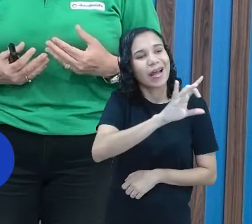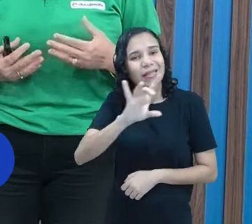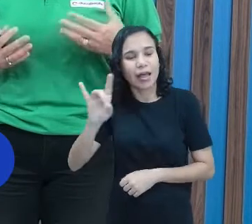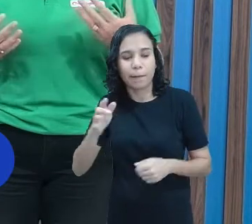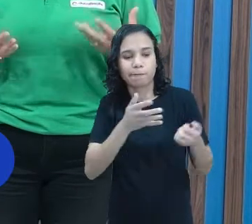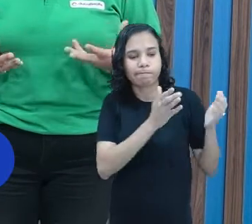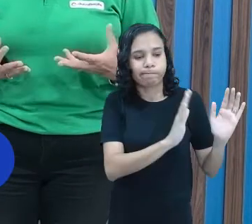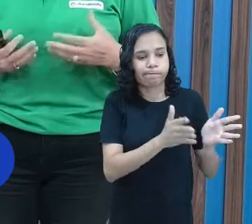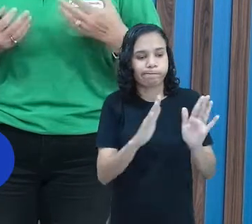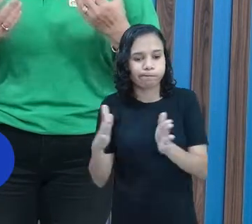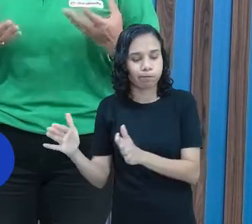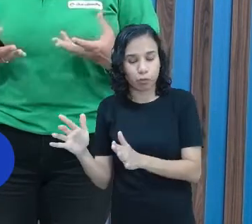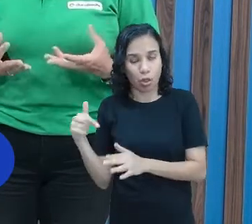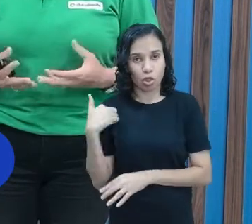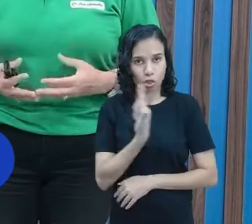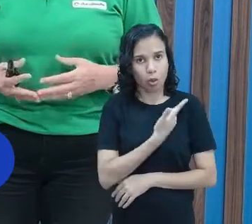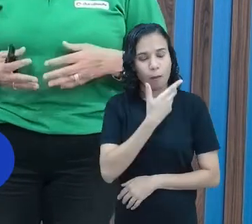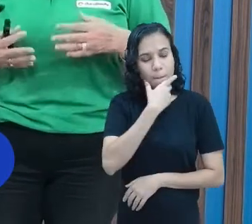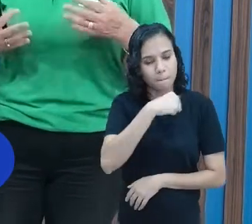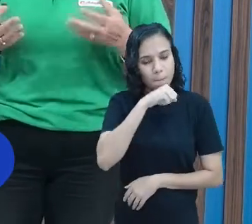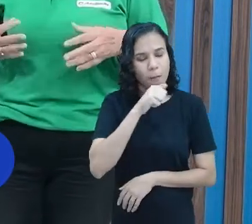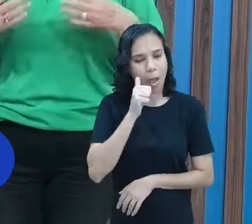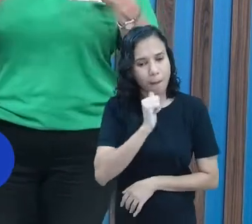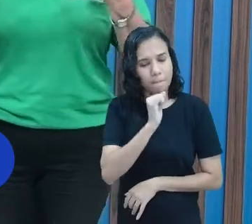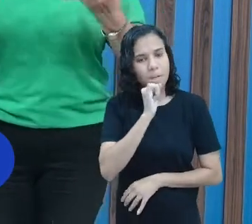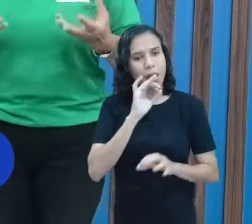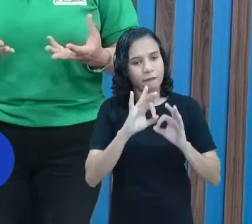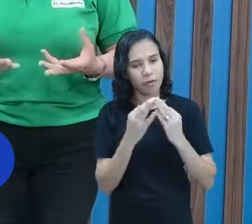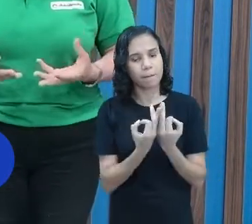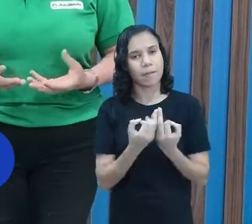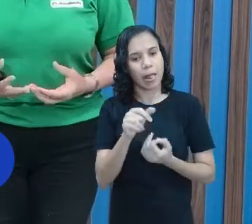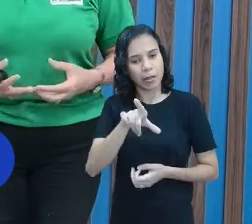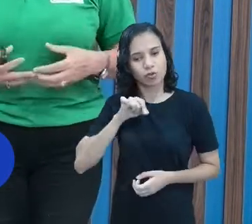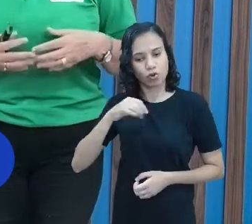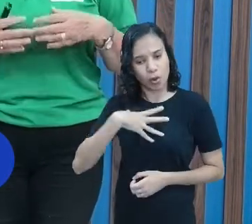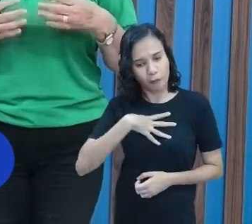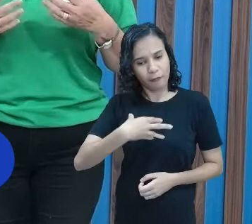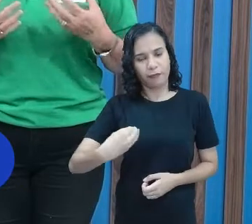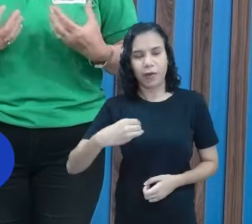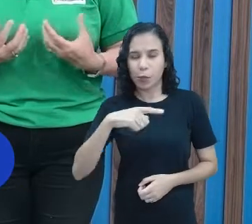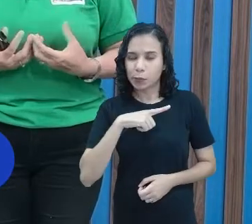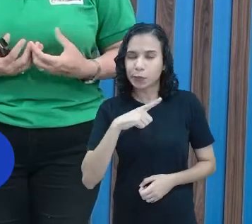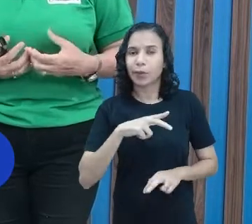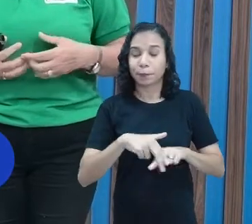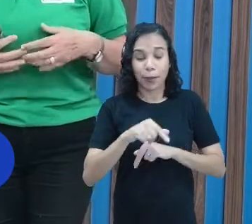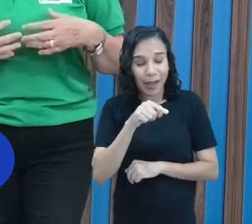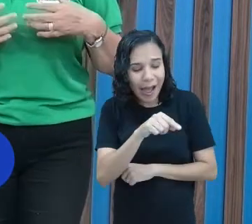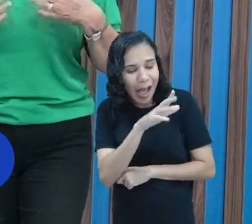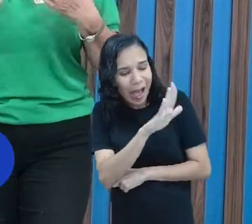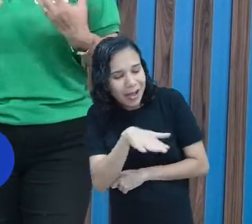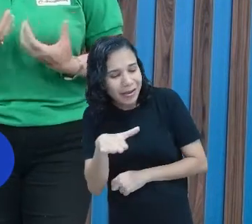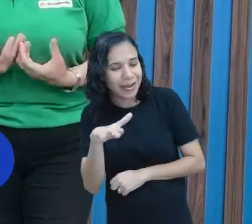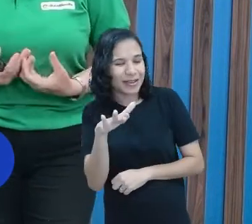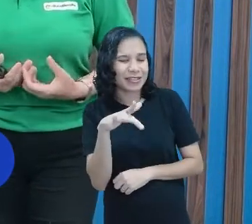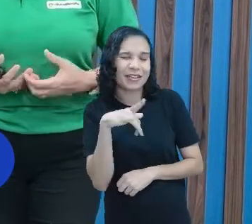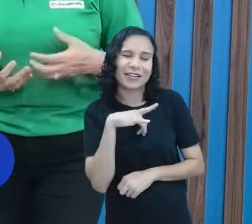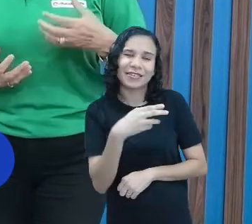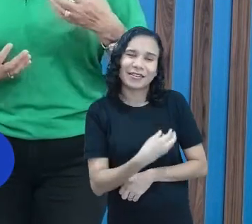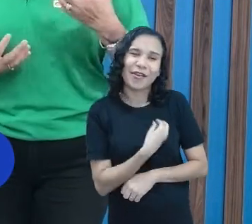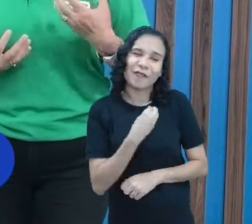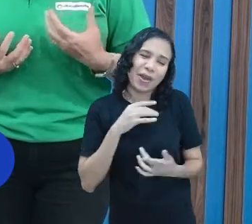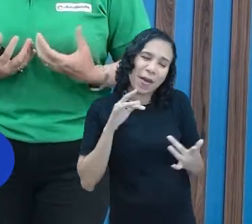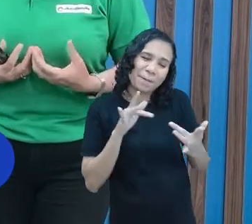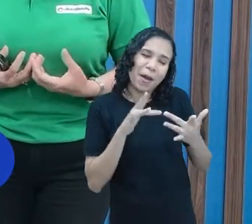fase, nós que somos pais, né, que decidimos ter filhos, então aquela criancinha que está entregue,